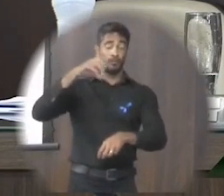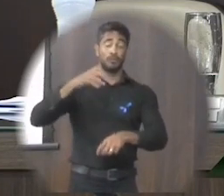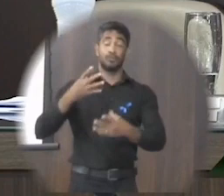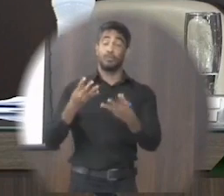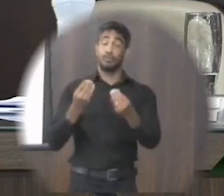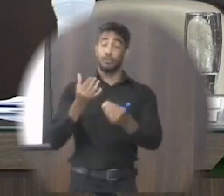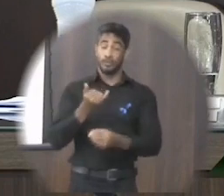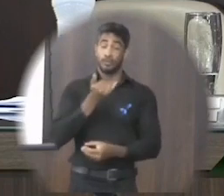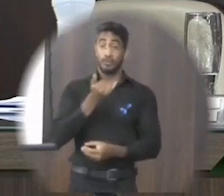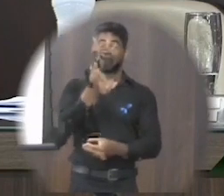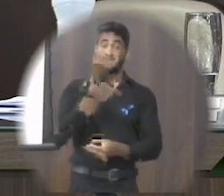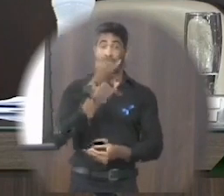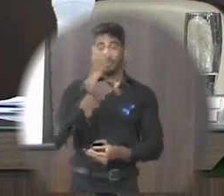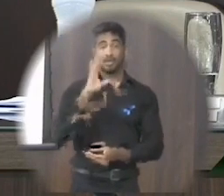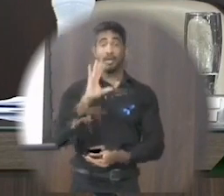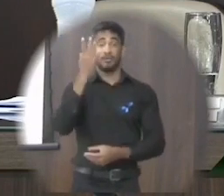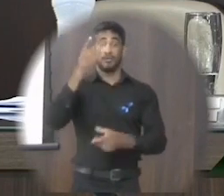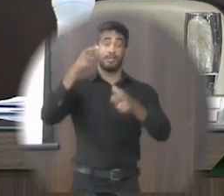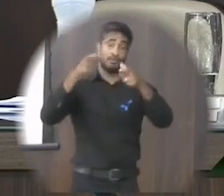mais frequentes.